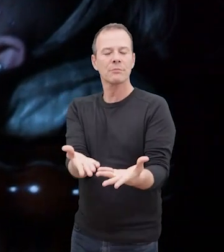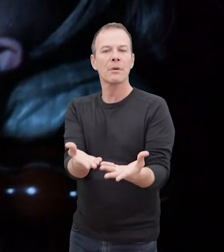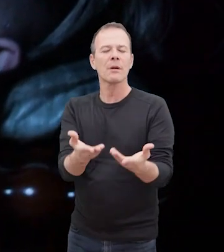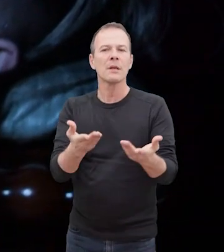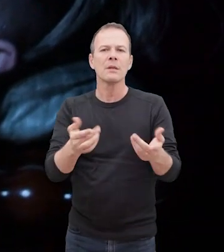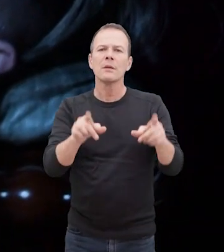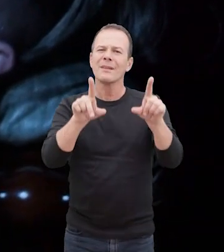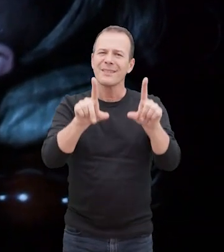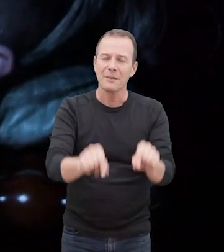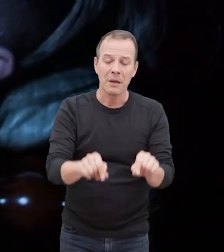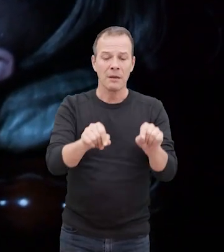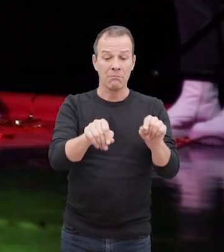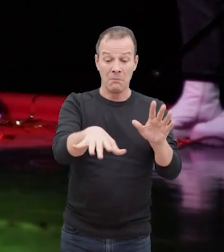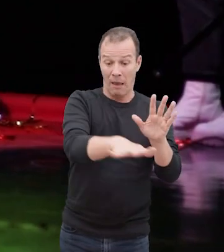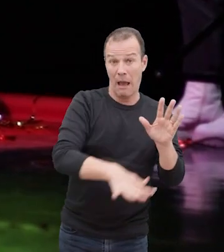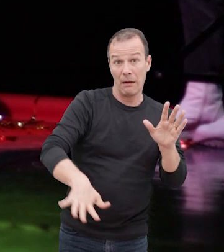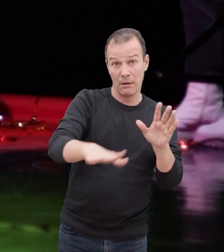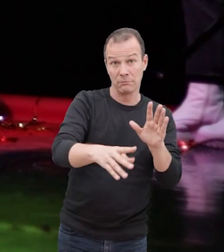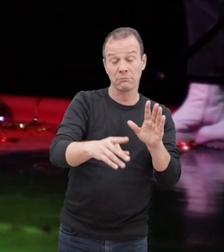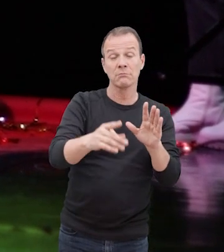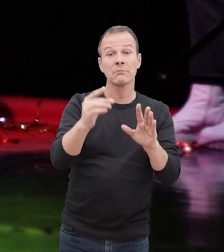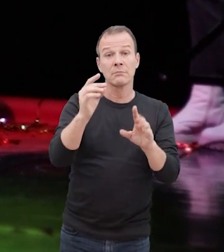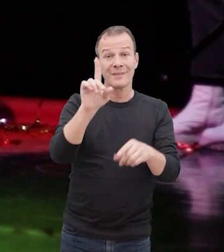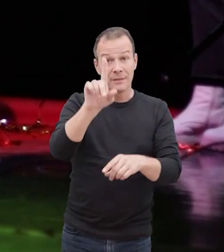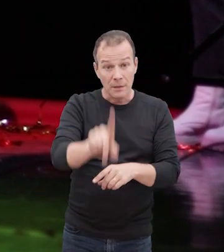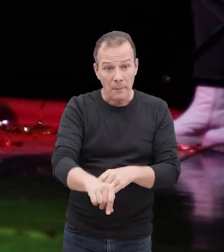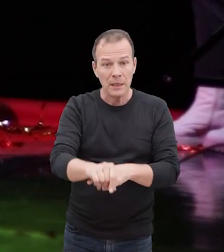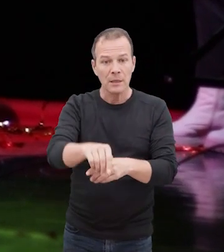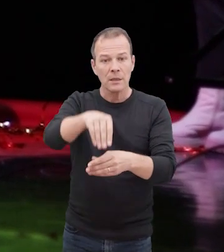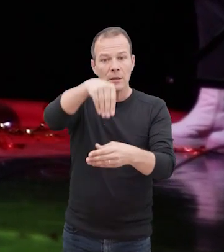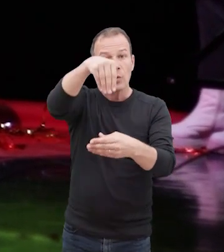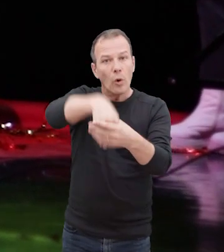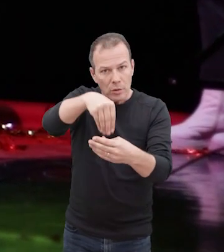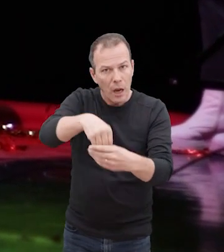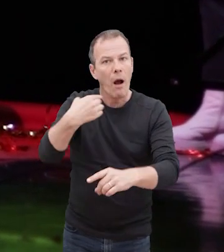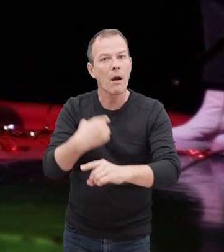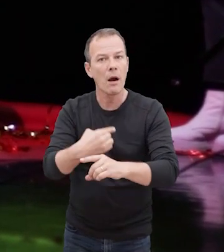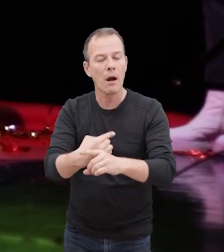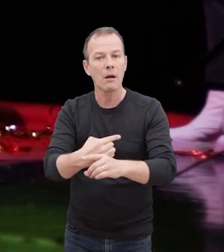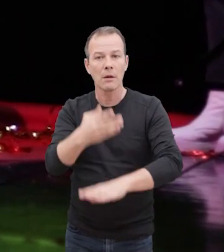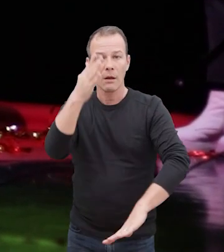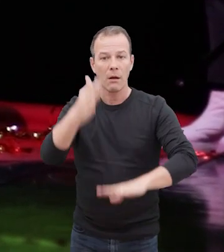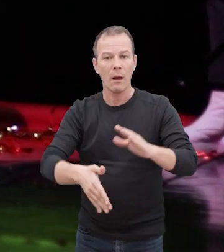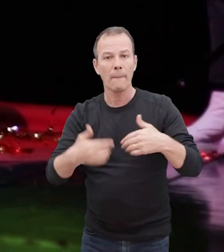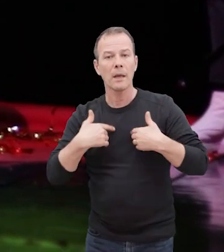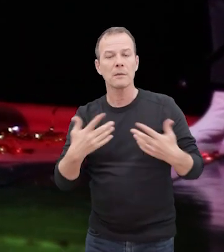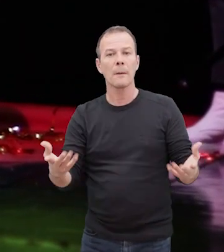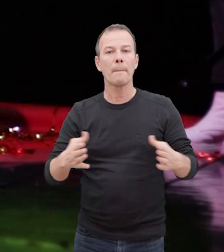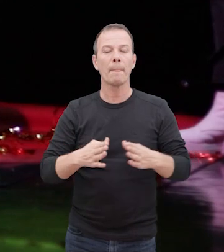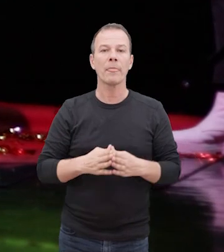só como espaço físico, mas como contexto também. De repente,